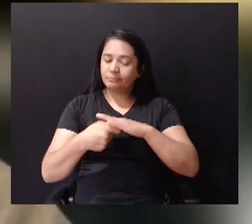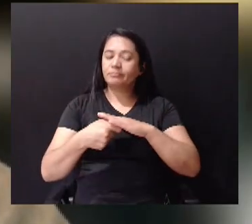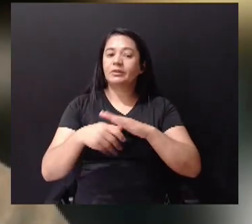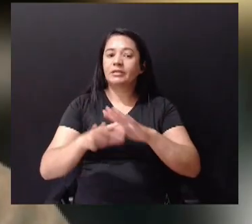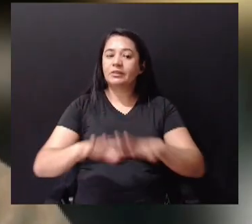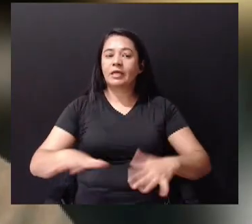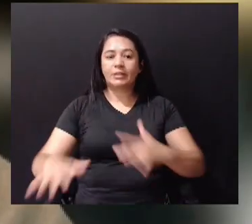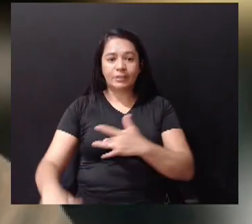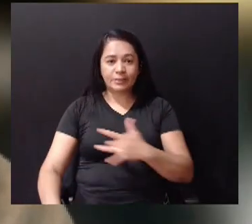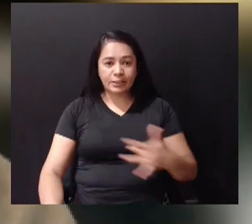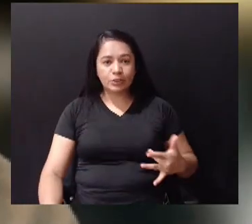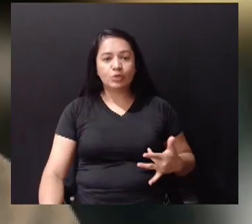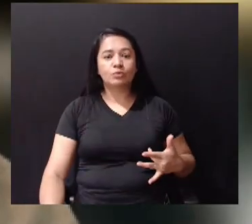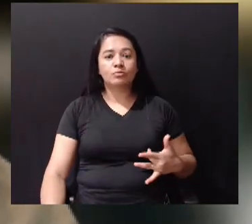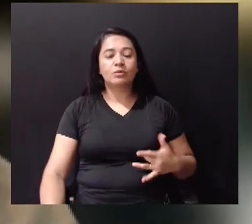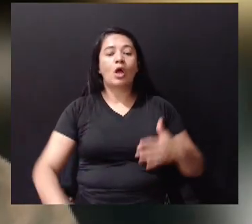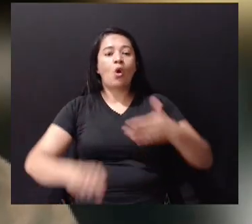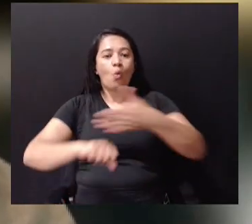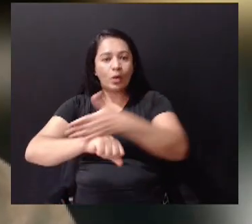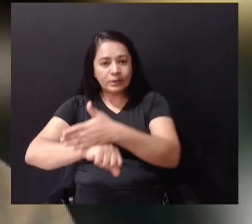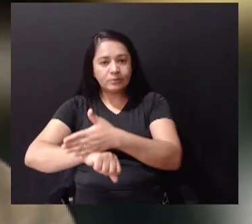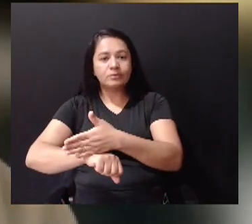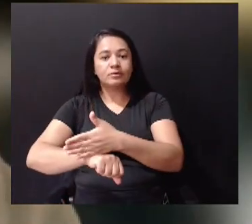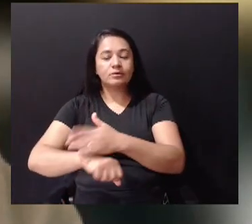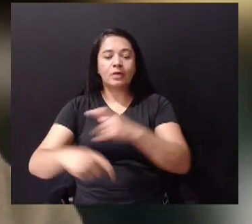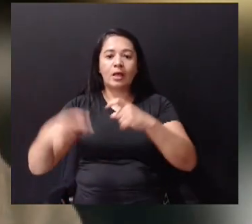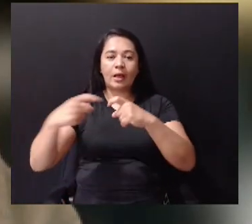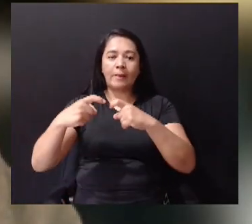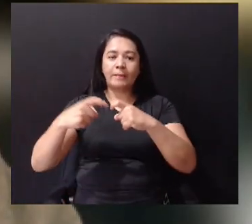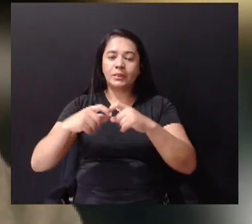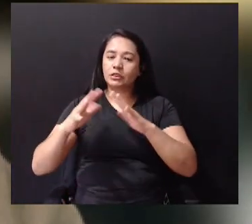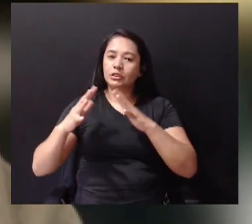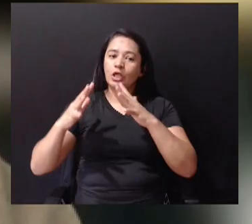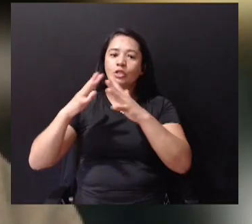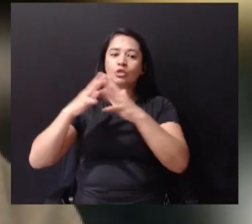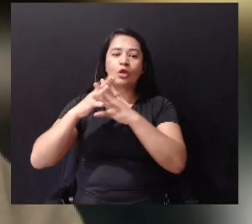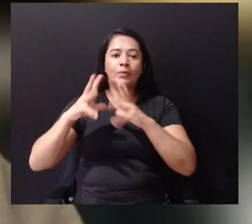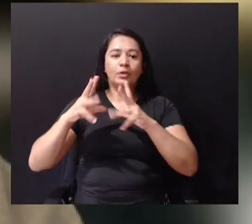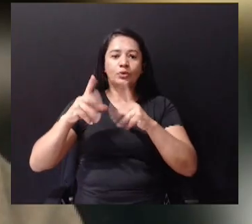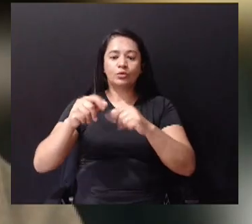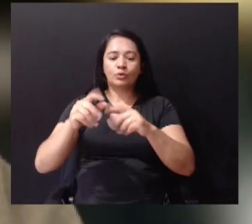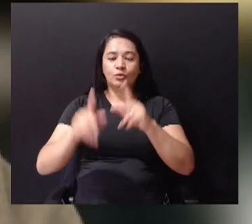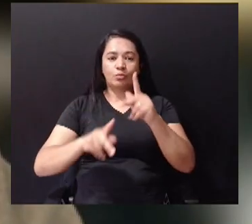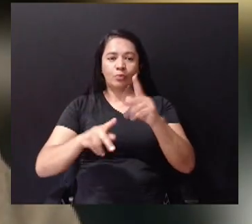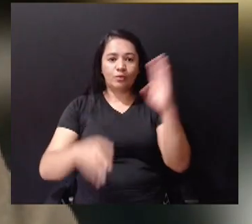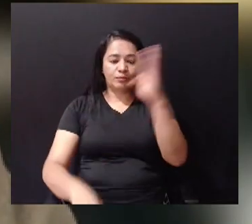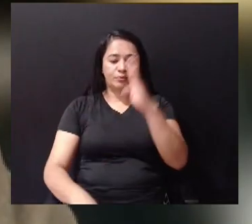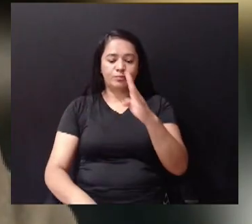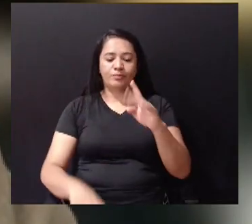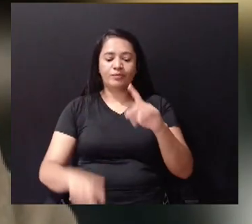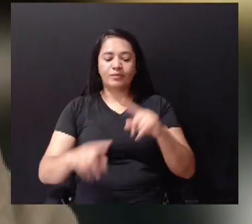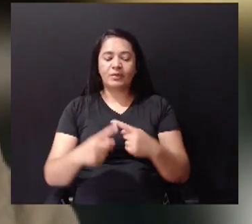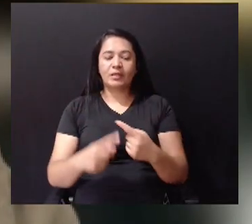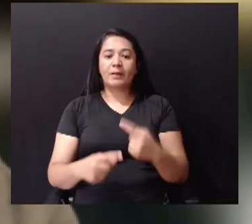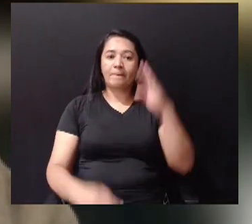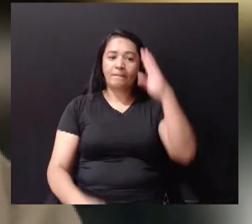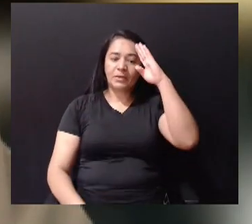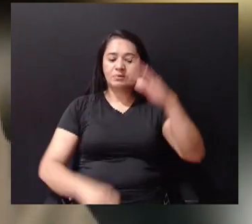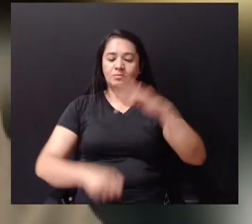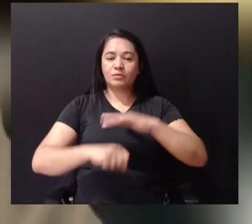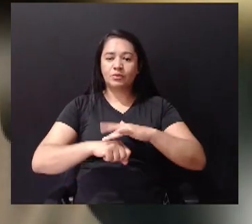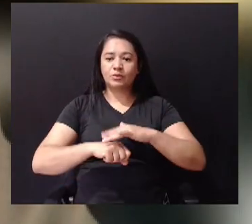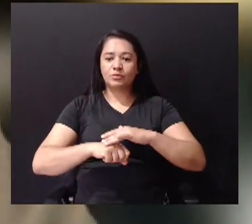ao acesso à medicina de ponta a toda a população brasileira. Mais ainda em doenças como câncer na infância